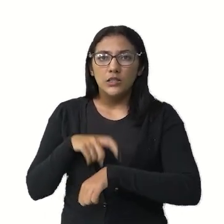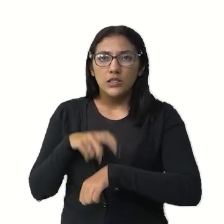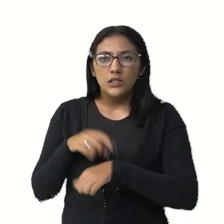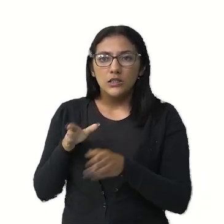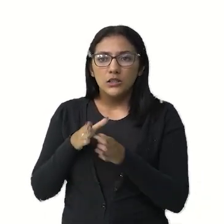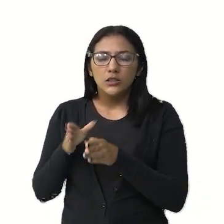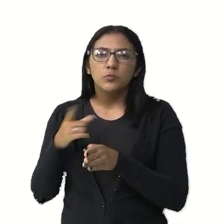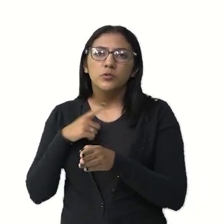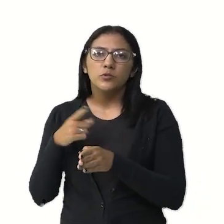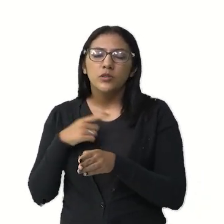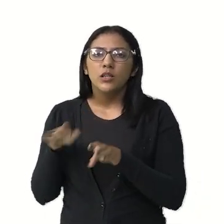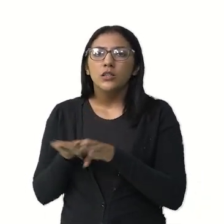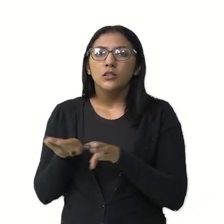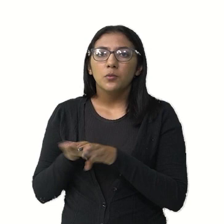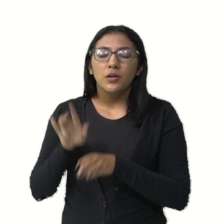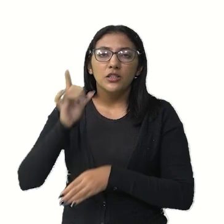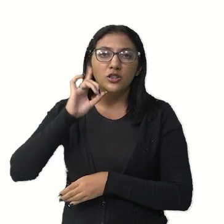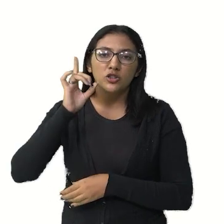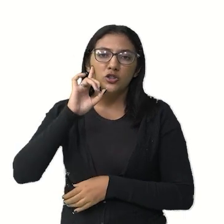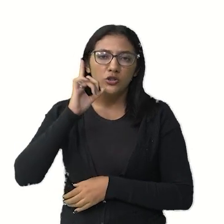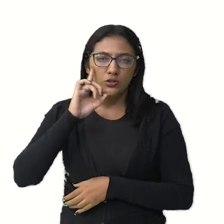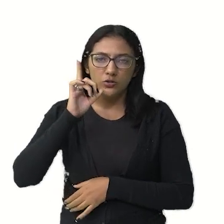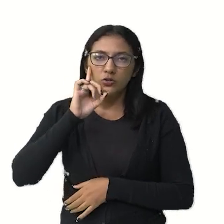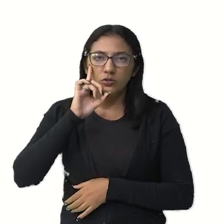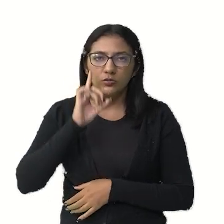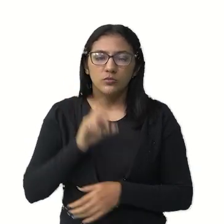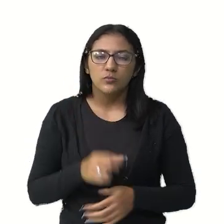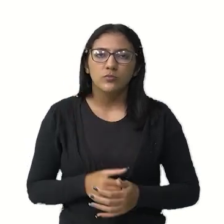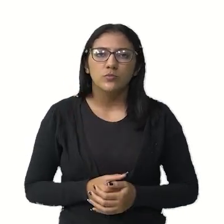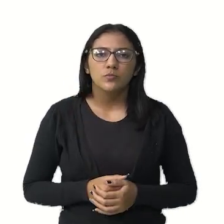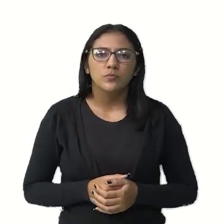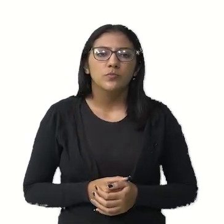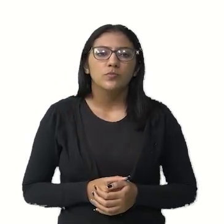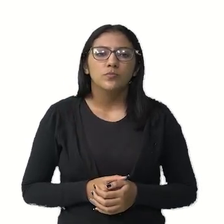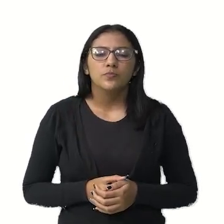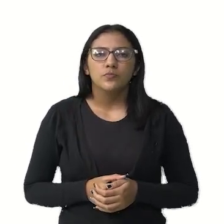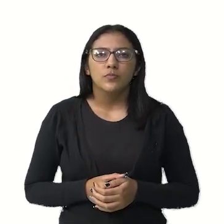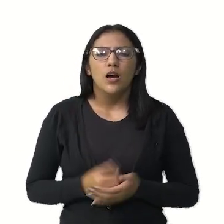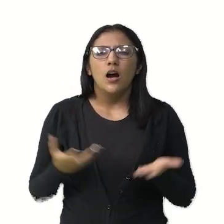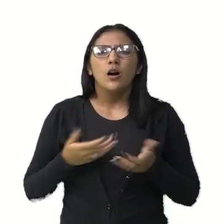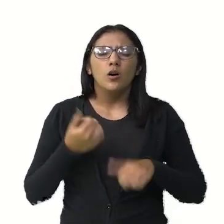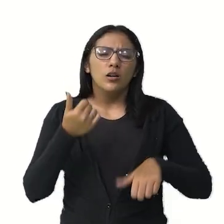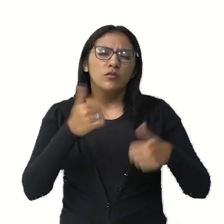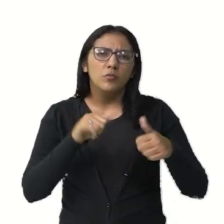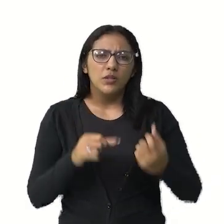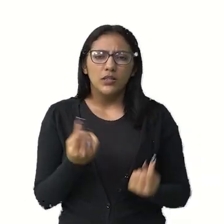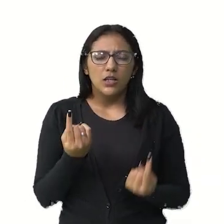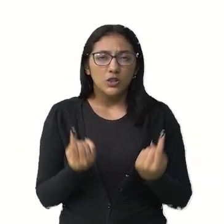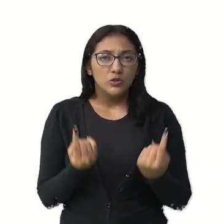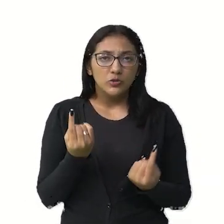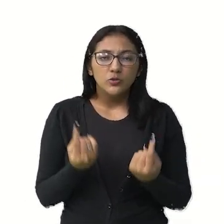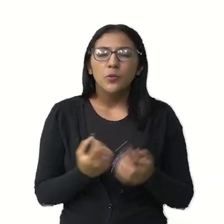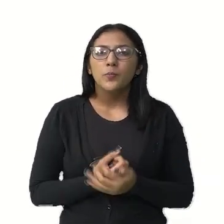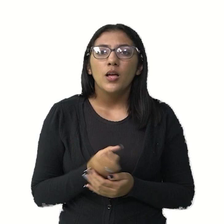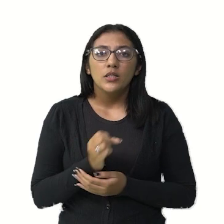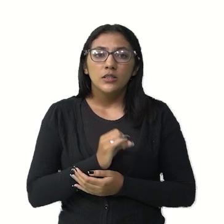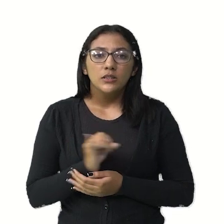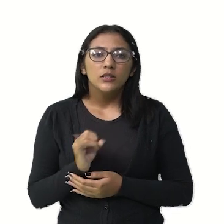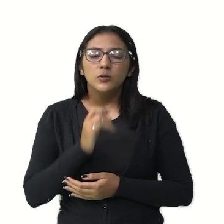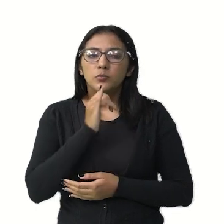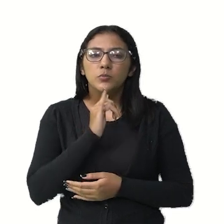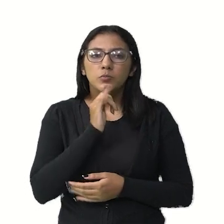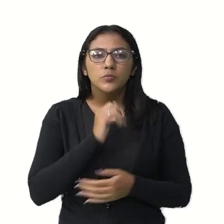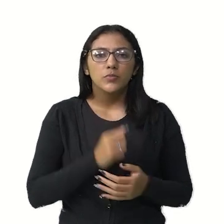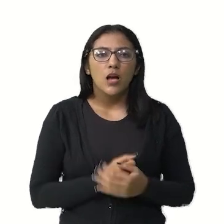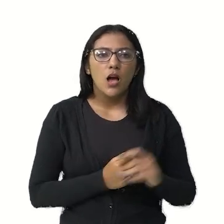também aí medido em dias, não é? Então vamos fazer a seguinte análise. Se eu aumentar a quantidade